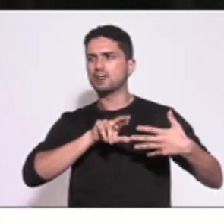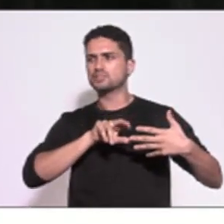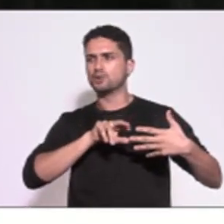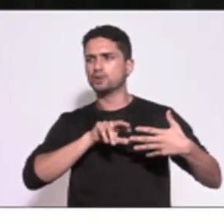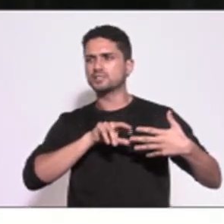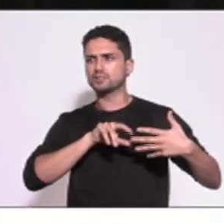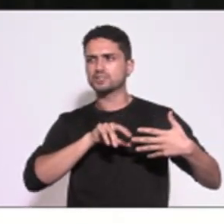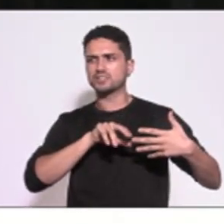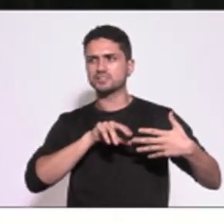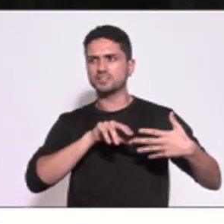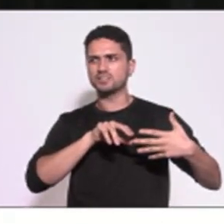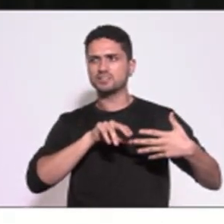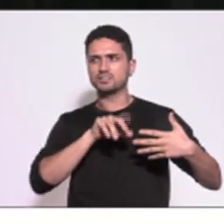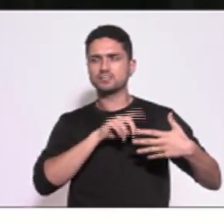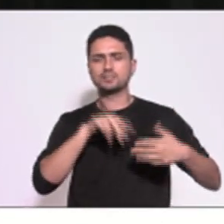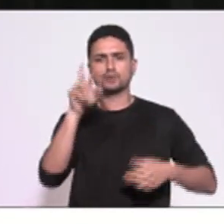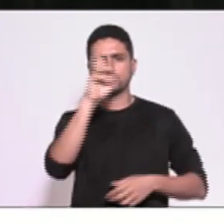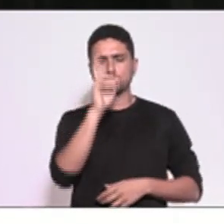palmas para o Jorge Tredler.